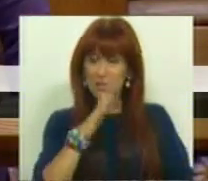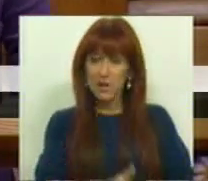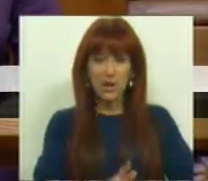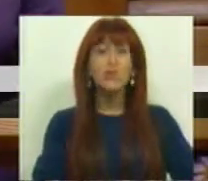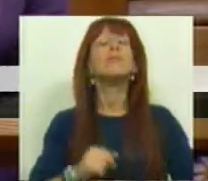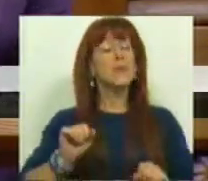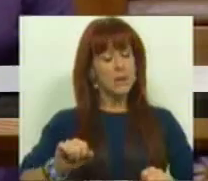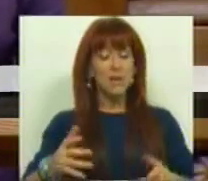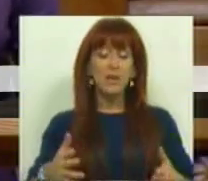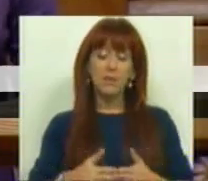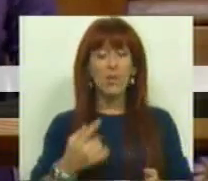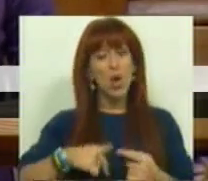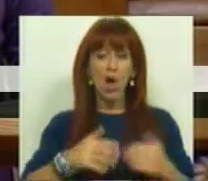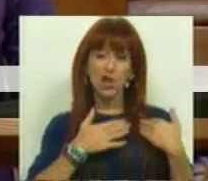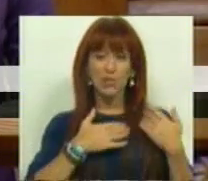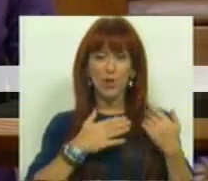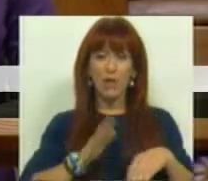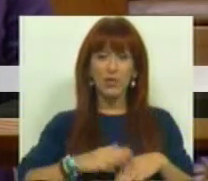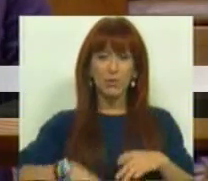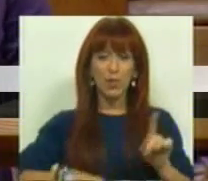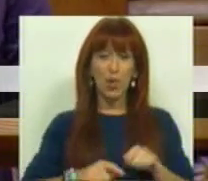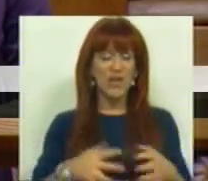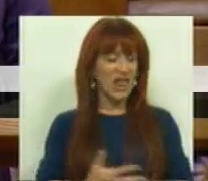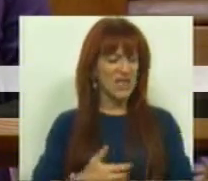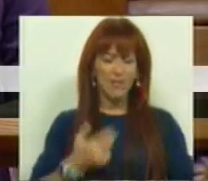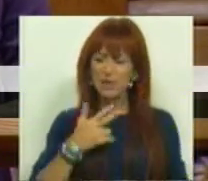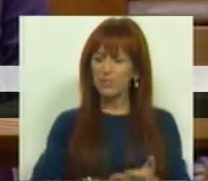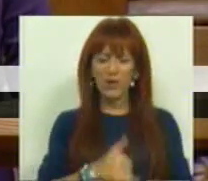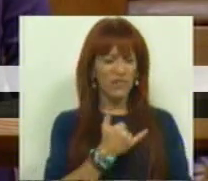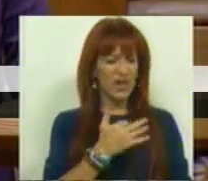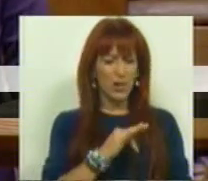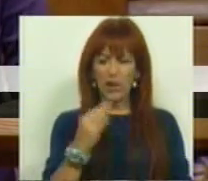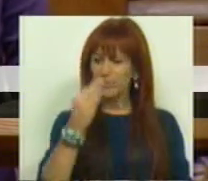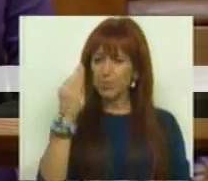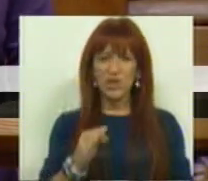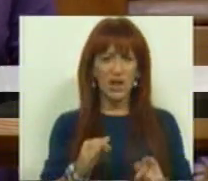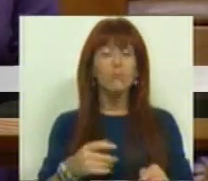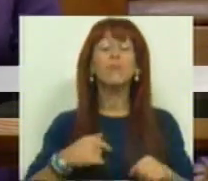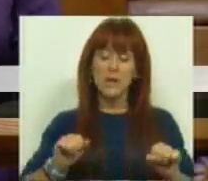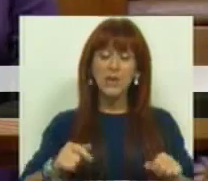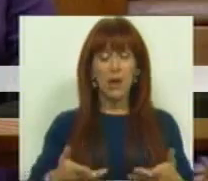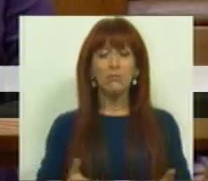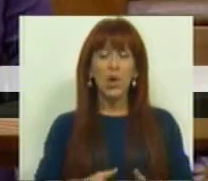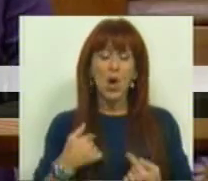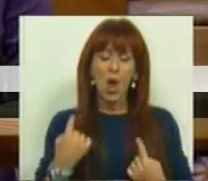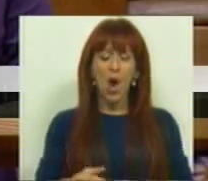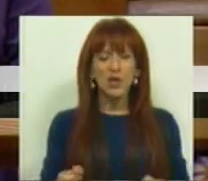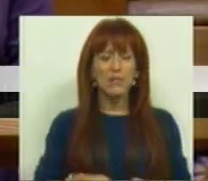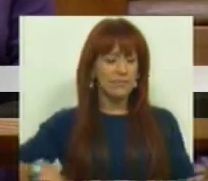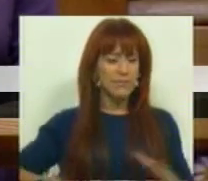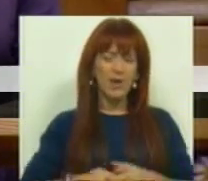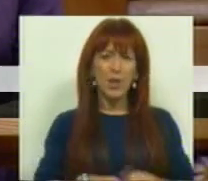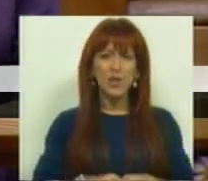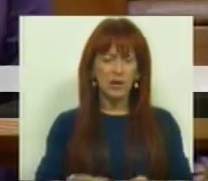dito: sim, somos responsáveis por um desemprego real de 24%. Sim, temos uma